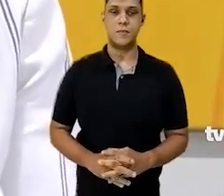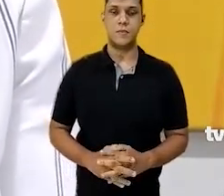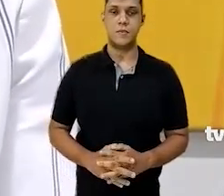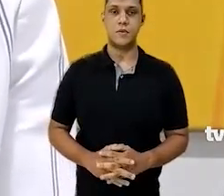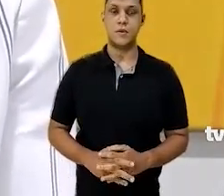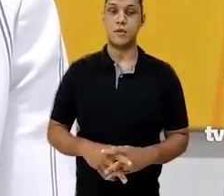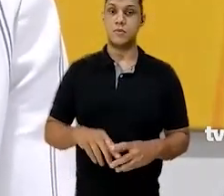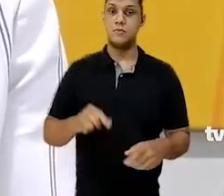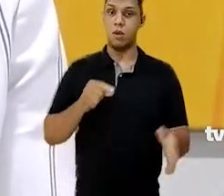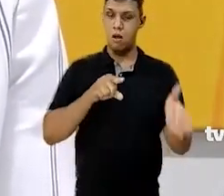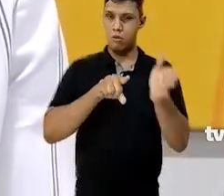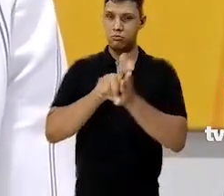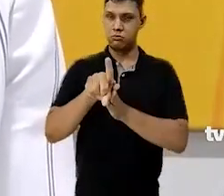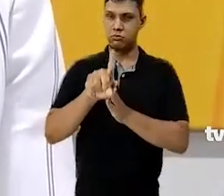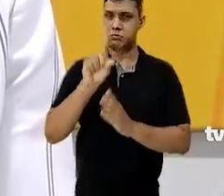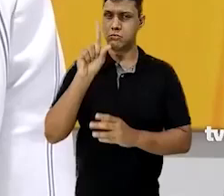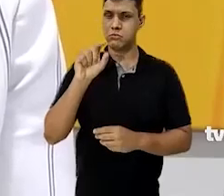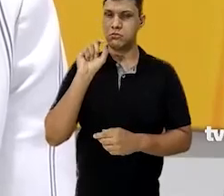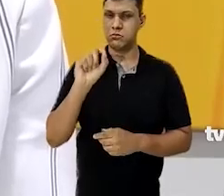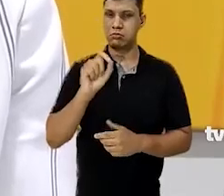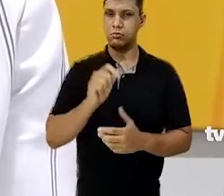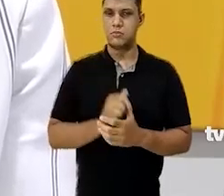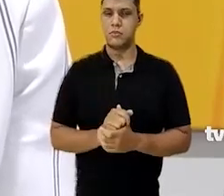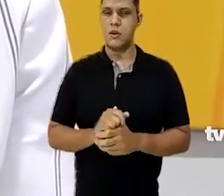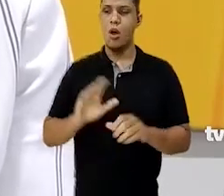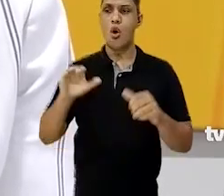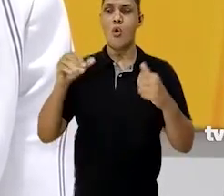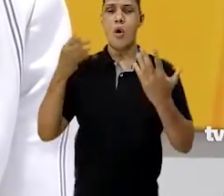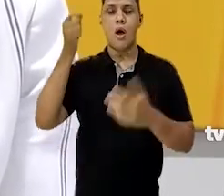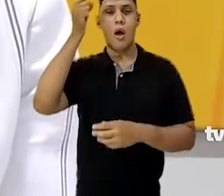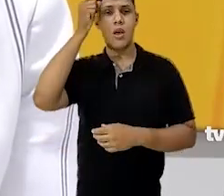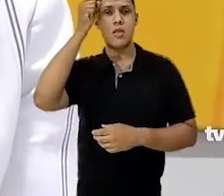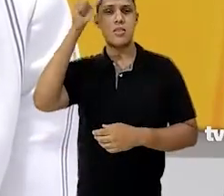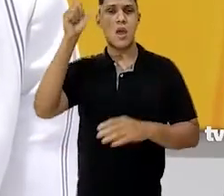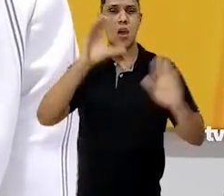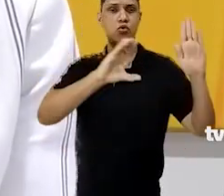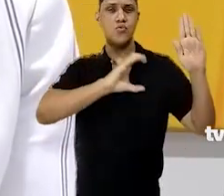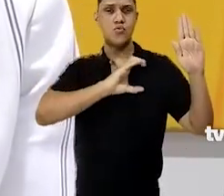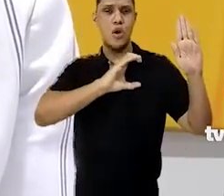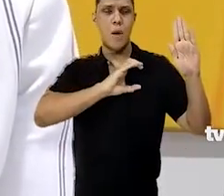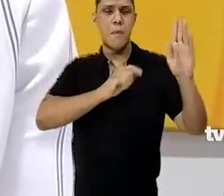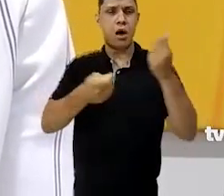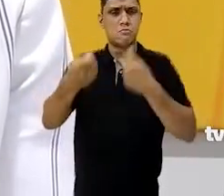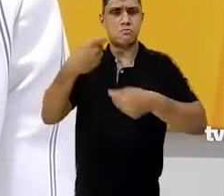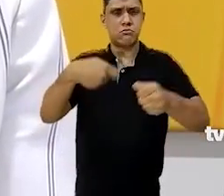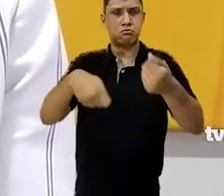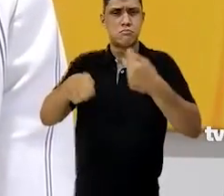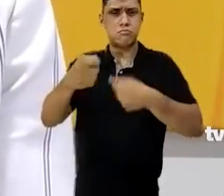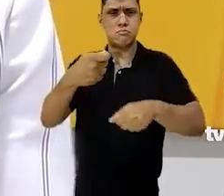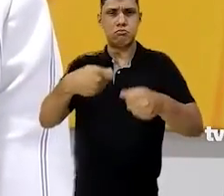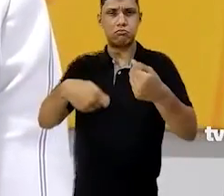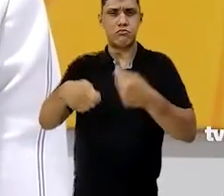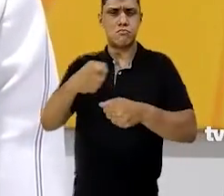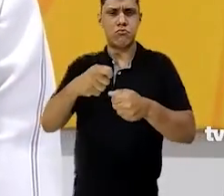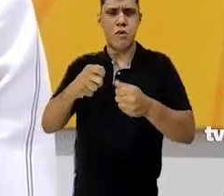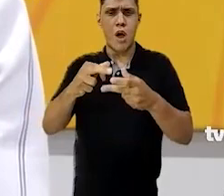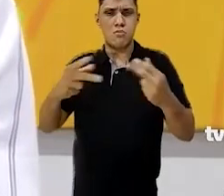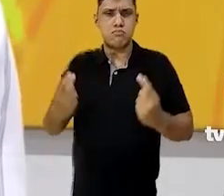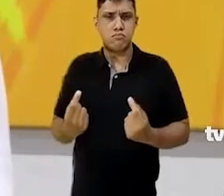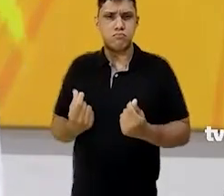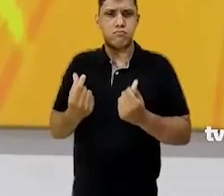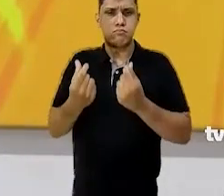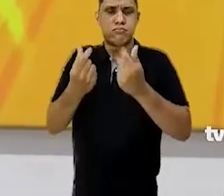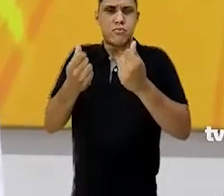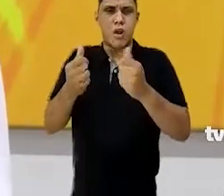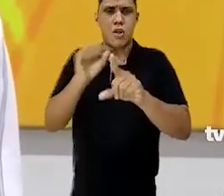A pergunta é: quais as ideias do candidato para administrar os efeitos econômicos e